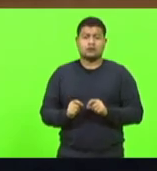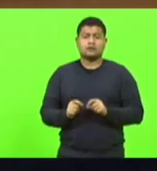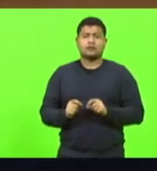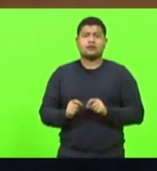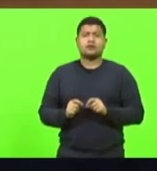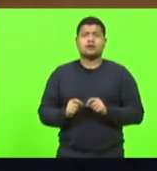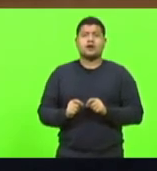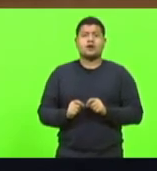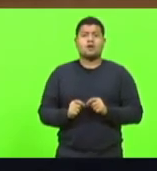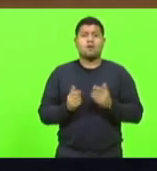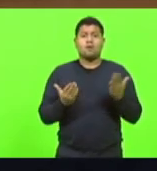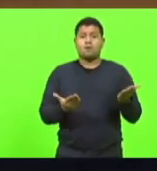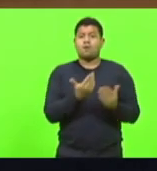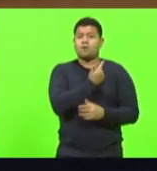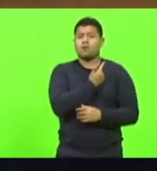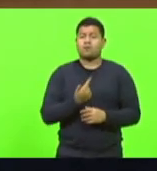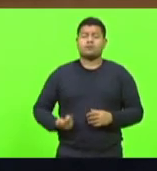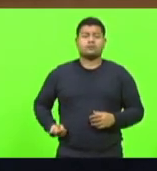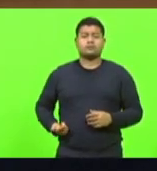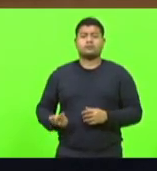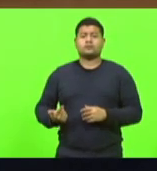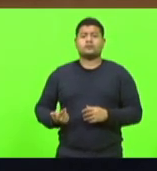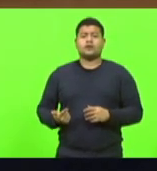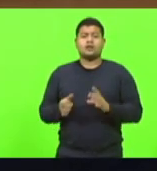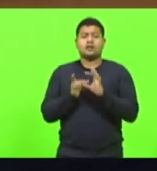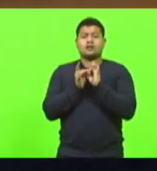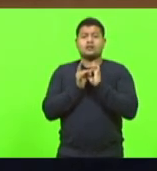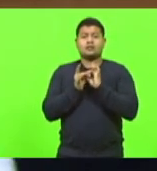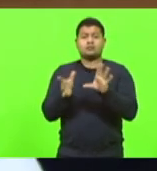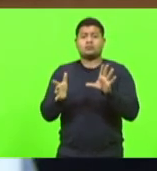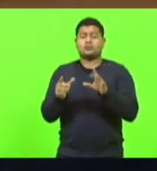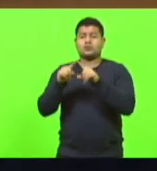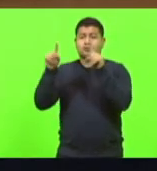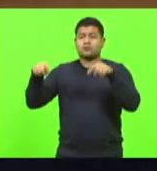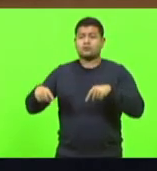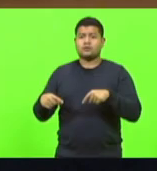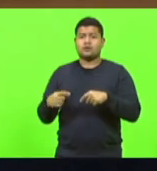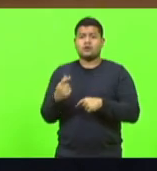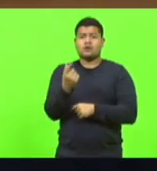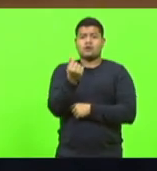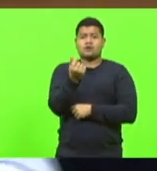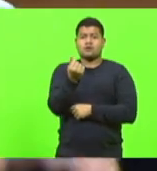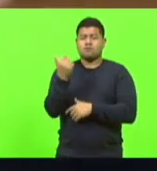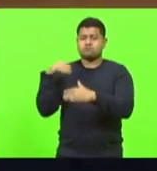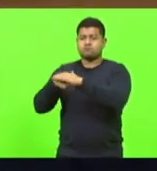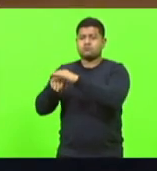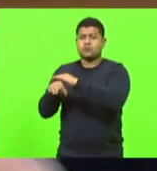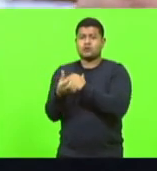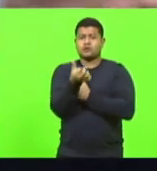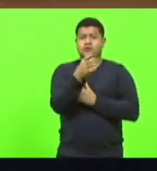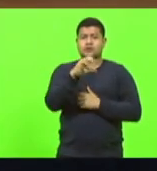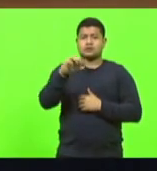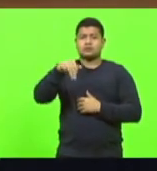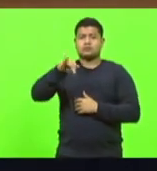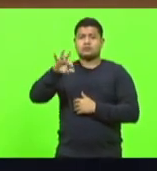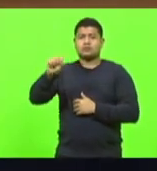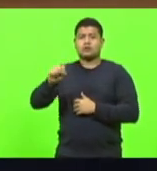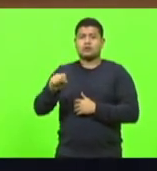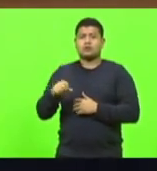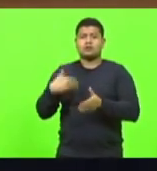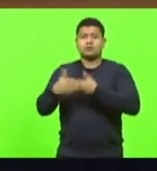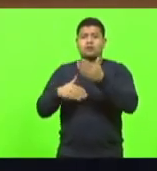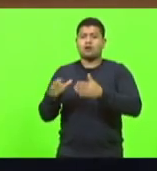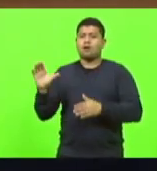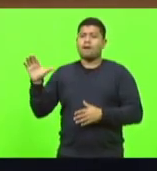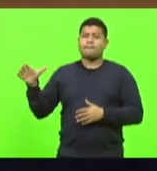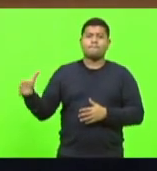o governo o governo deu autorização para o servidor fazer um caixa de 600 milhões em 2016 foi lá e passou